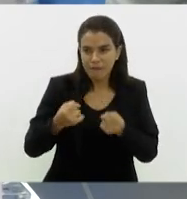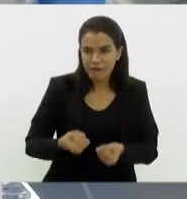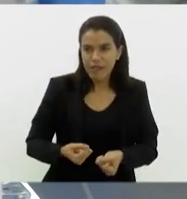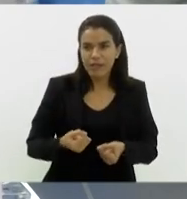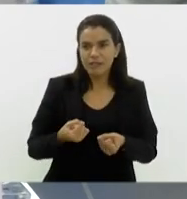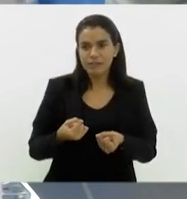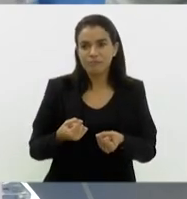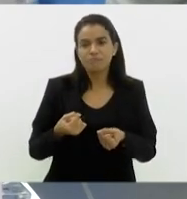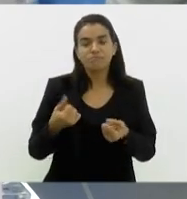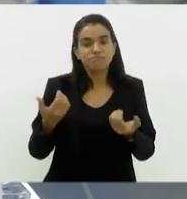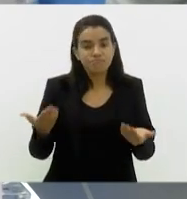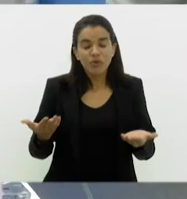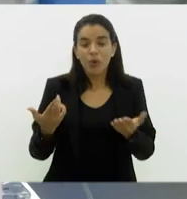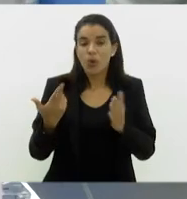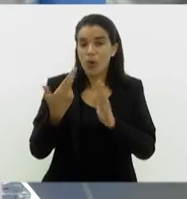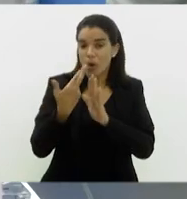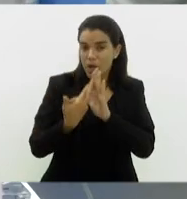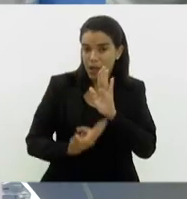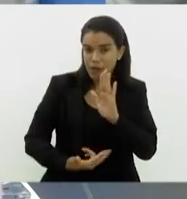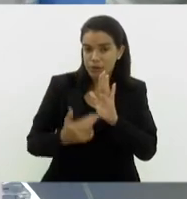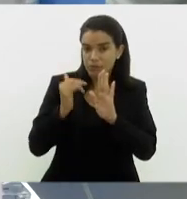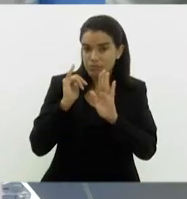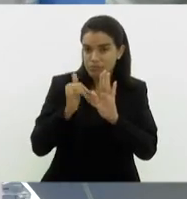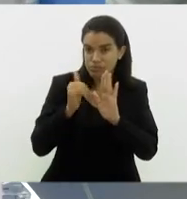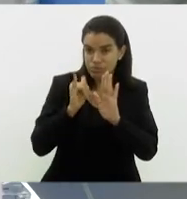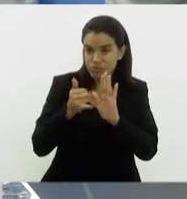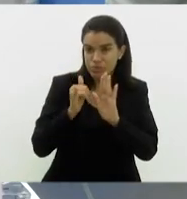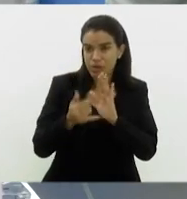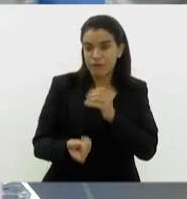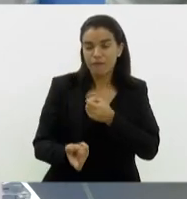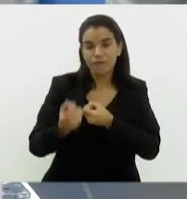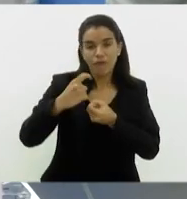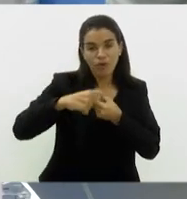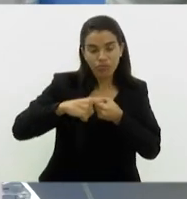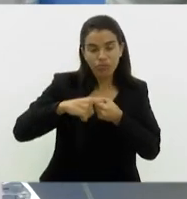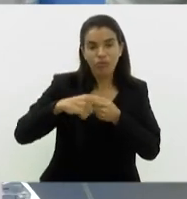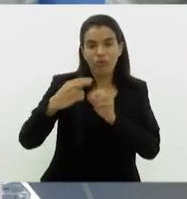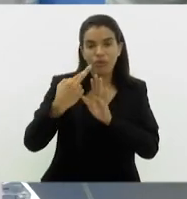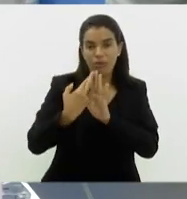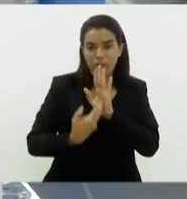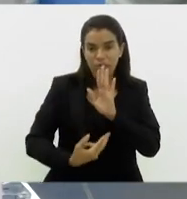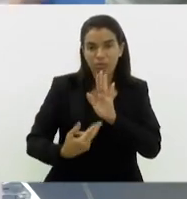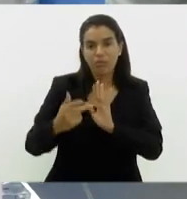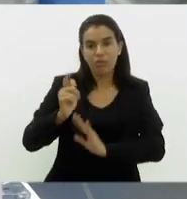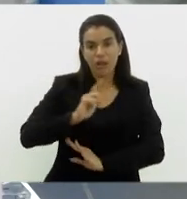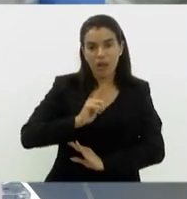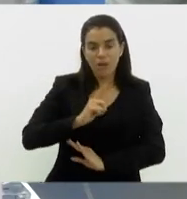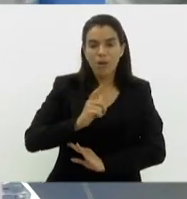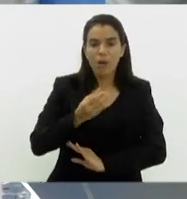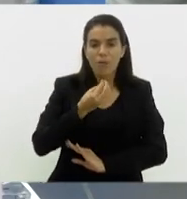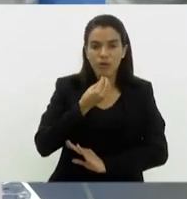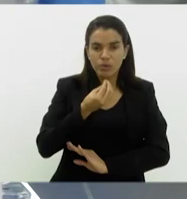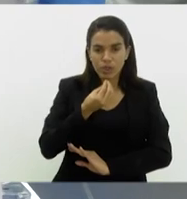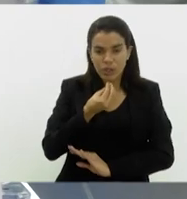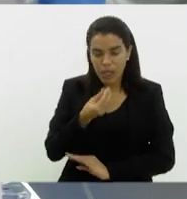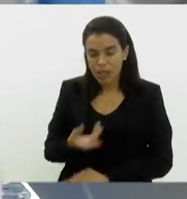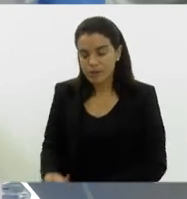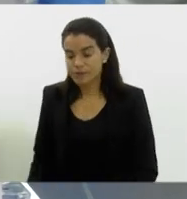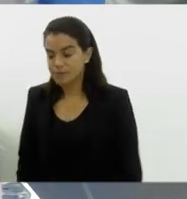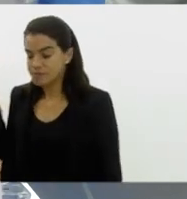Su então o relator retornou ao relatório e que portanto teremos a oportunidade como